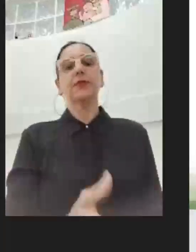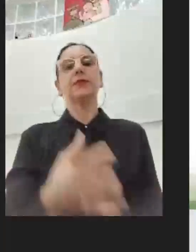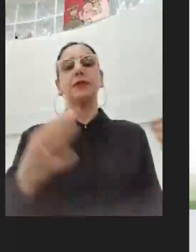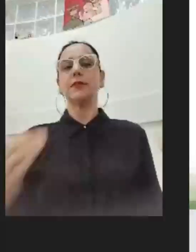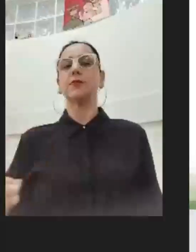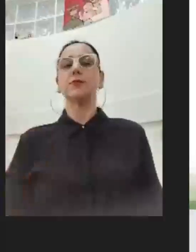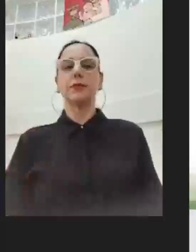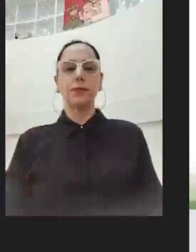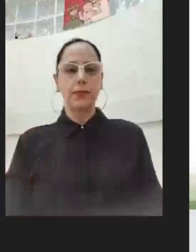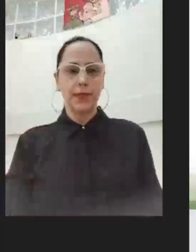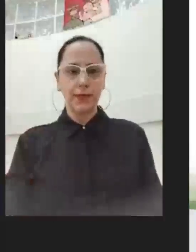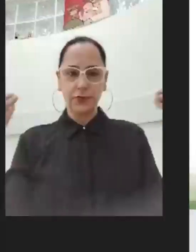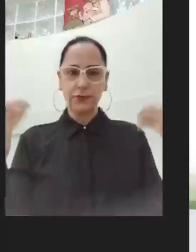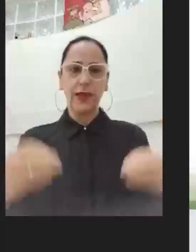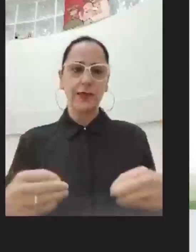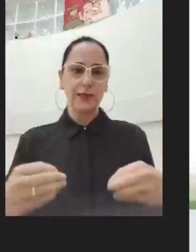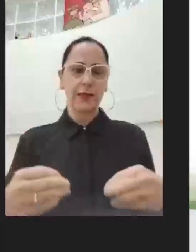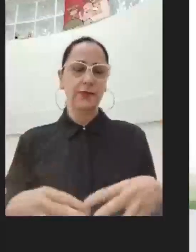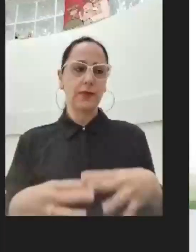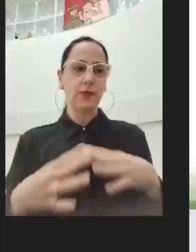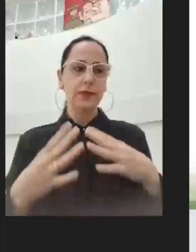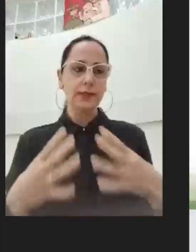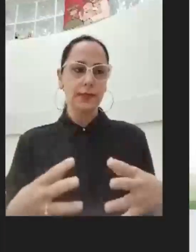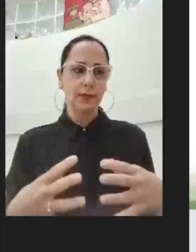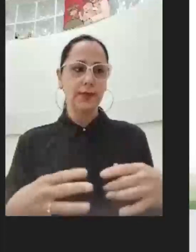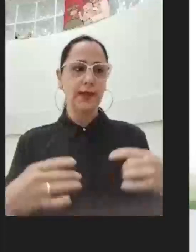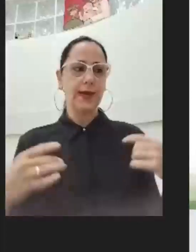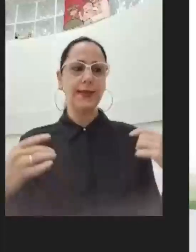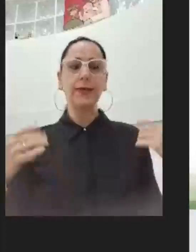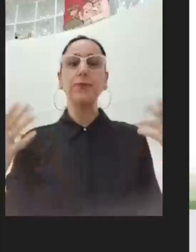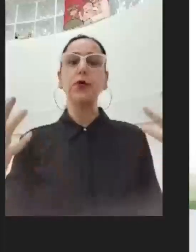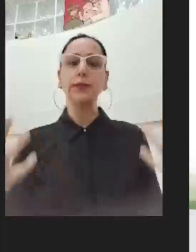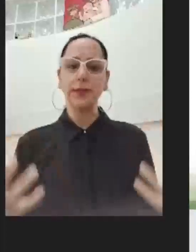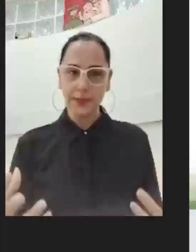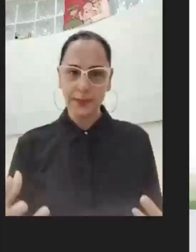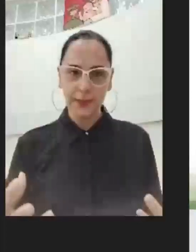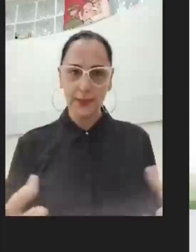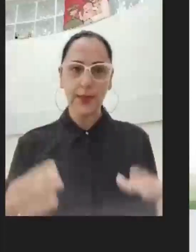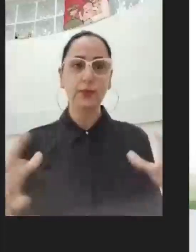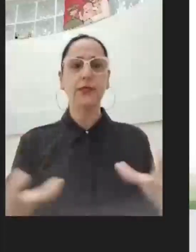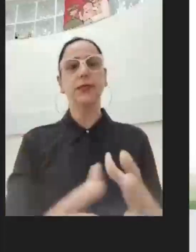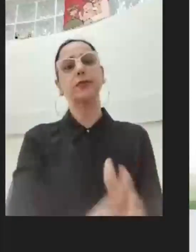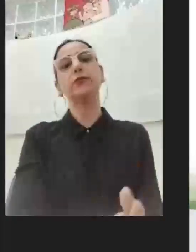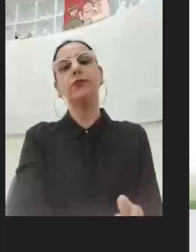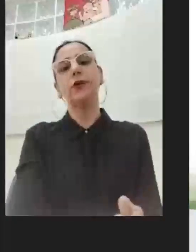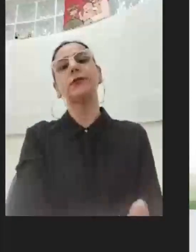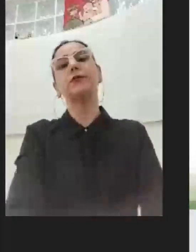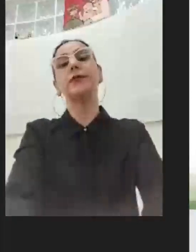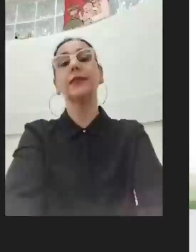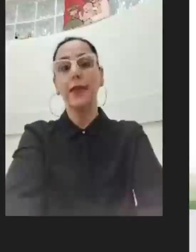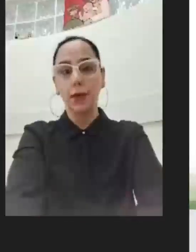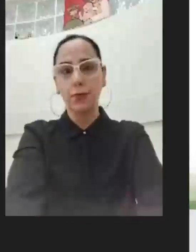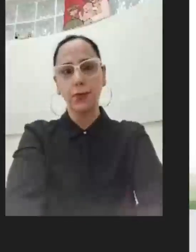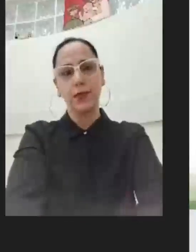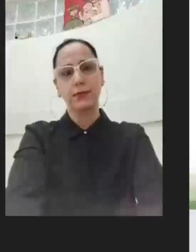públicas funcionassem, se os empresários tivessem noção da importância que a Organização Mundial de Saúde deu